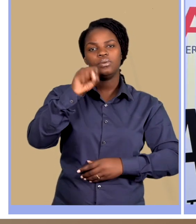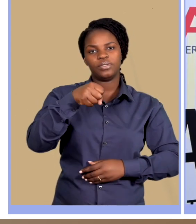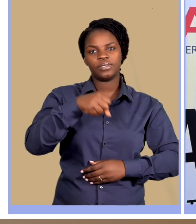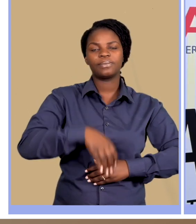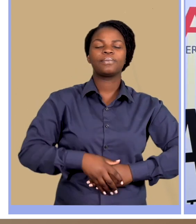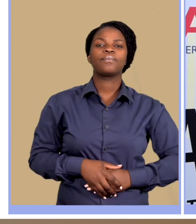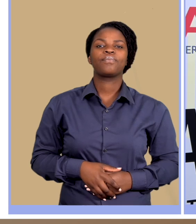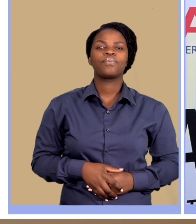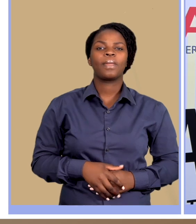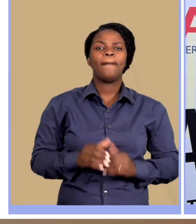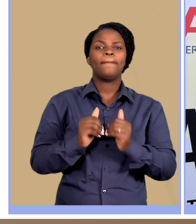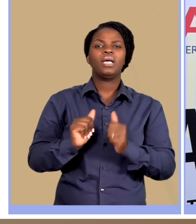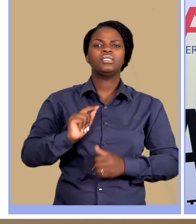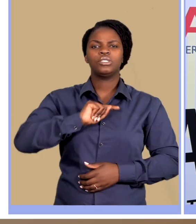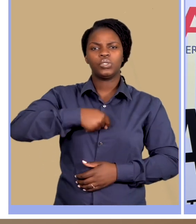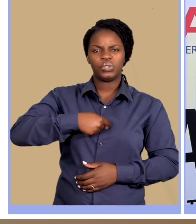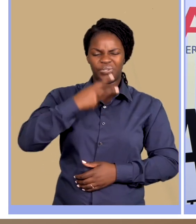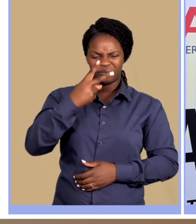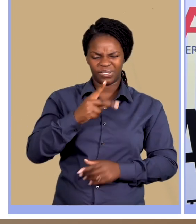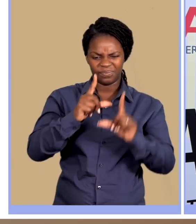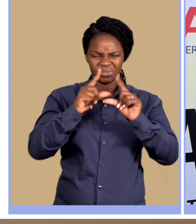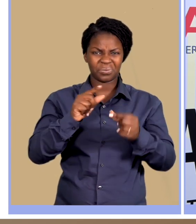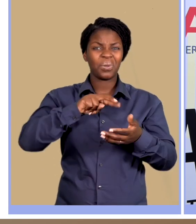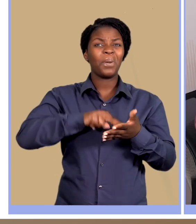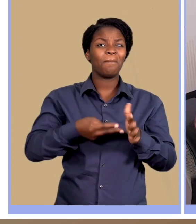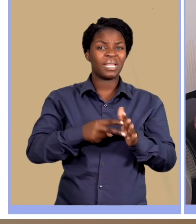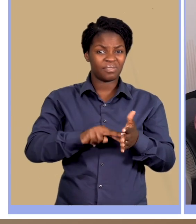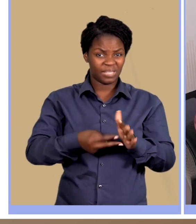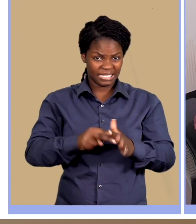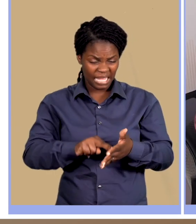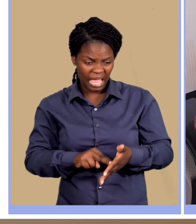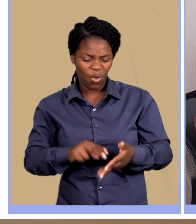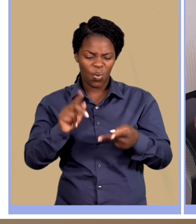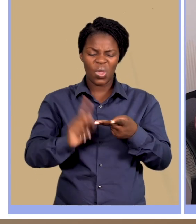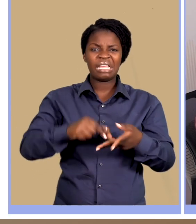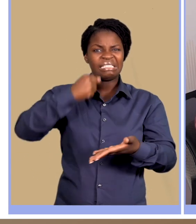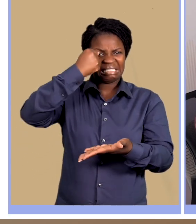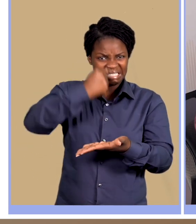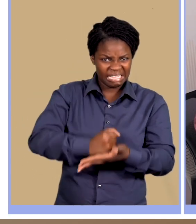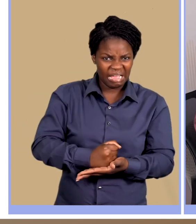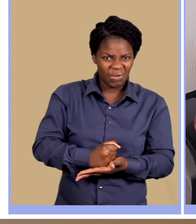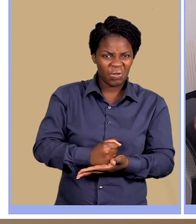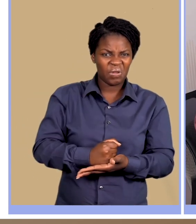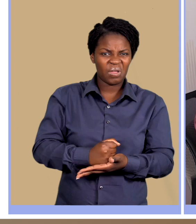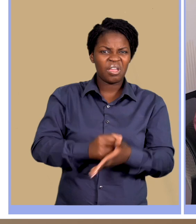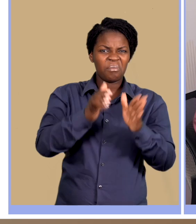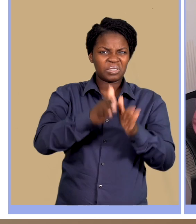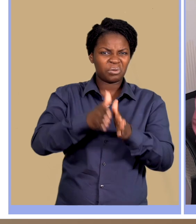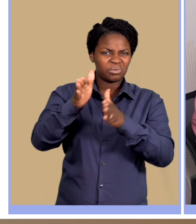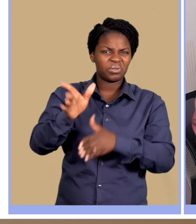na questão do desenho, na planificação, na tomada de decisão. Essa pessoa com deficiência não